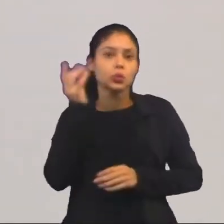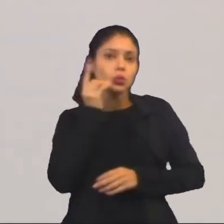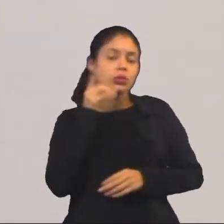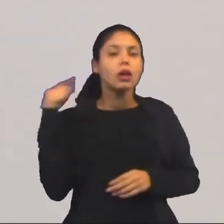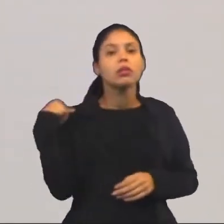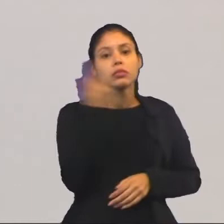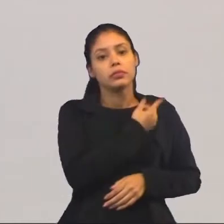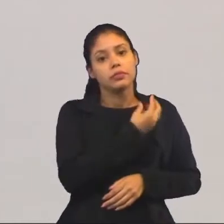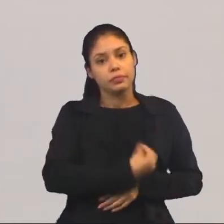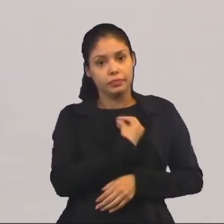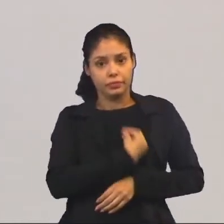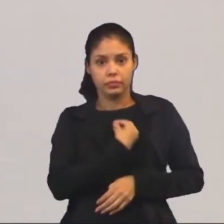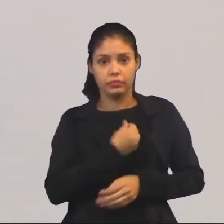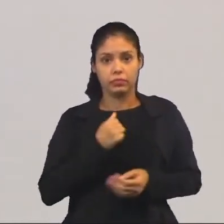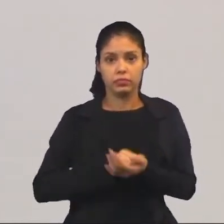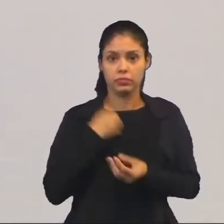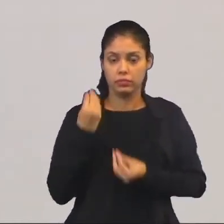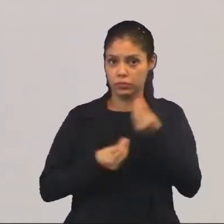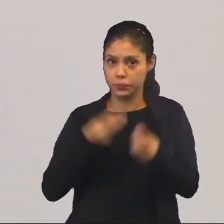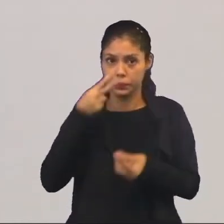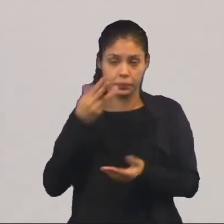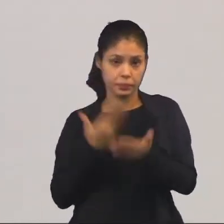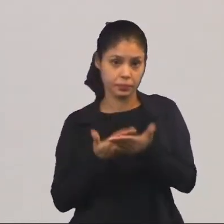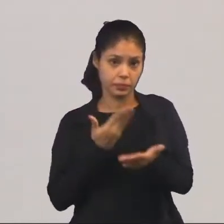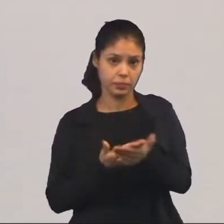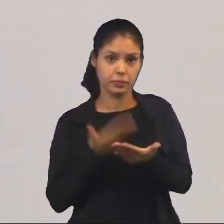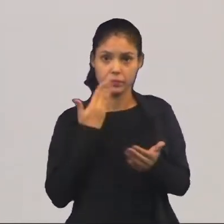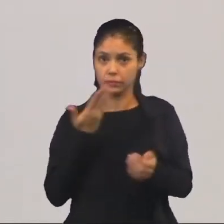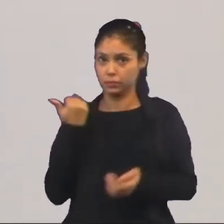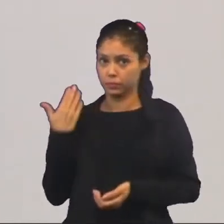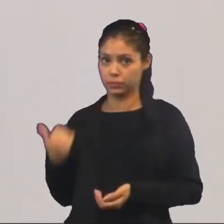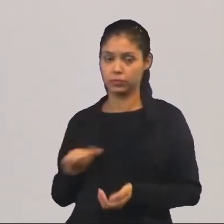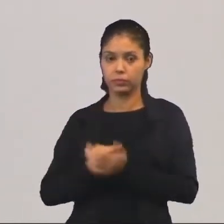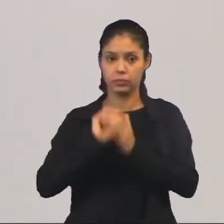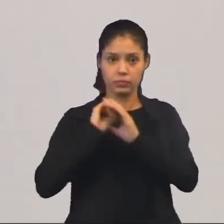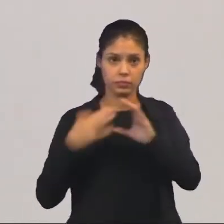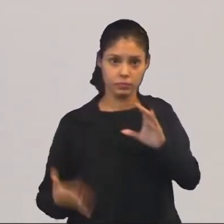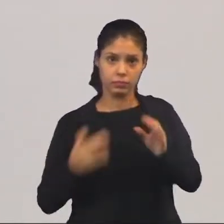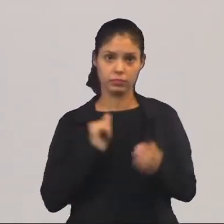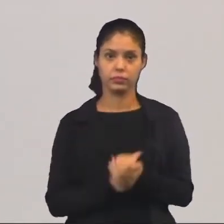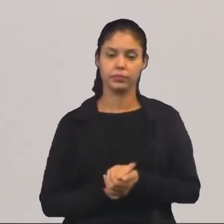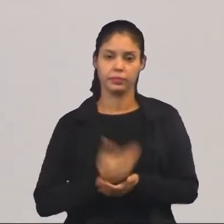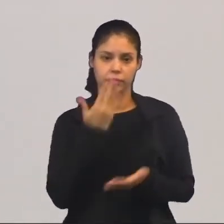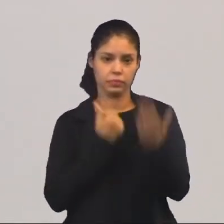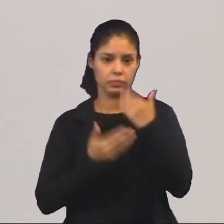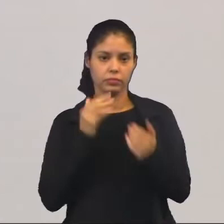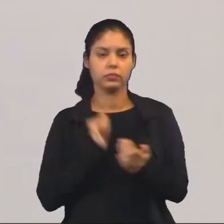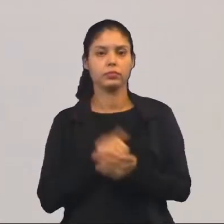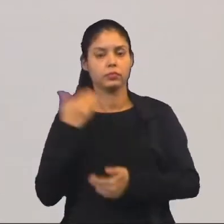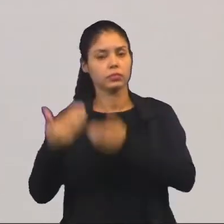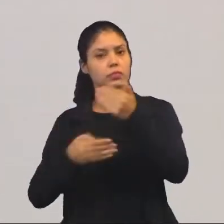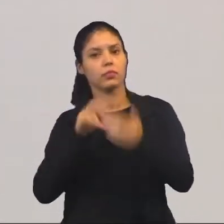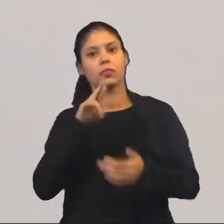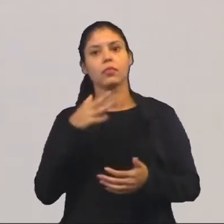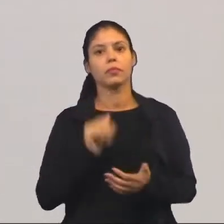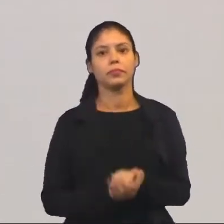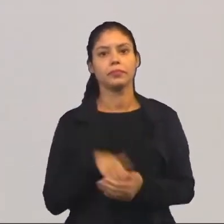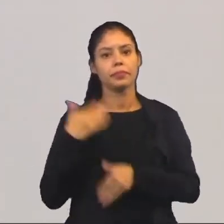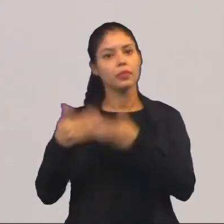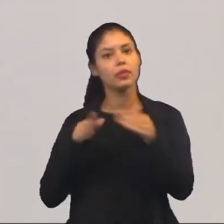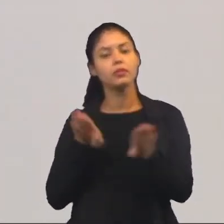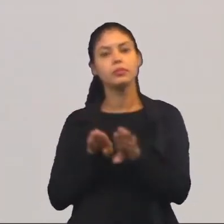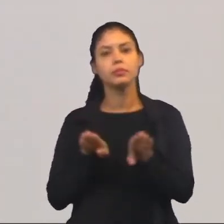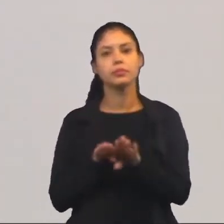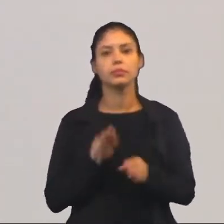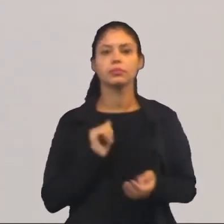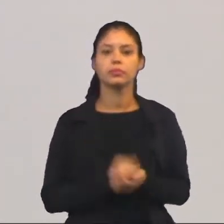nós vivemos, né? Como nós vimos e estudamos também na aula anterior, uma das características dos alimentos ultraprocessados e